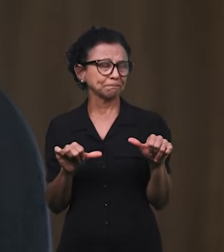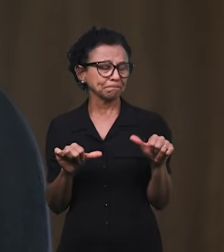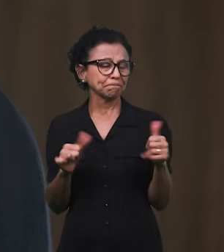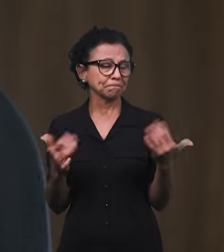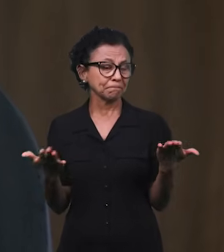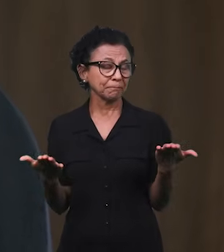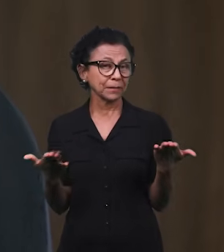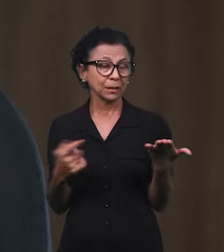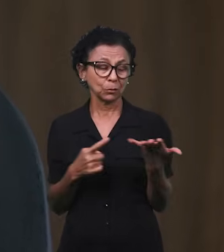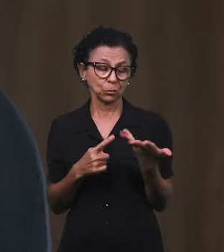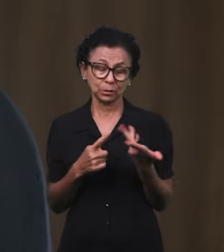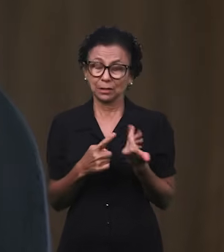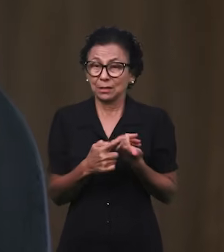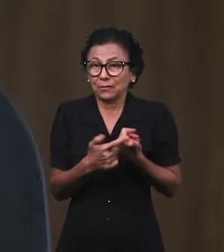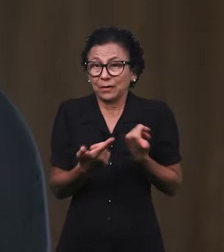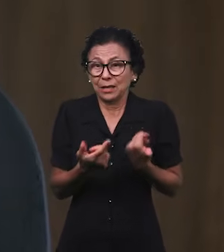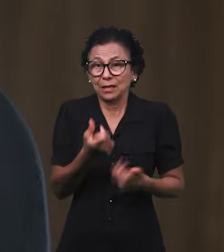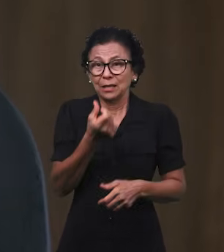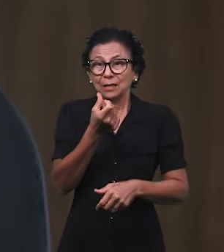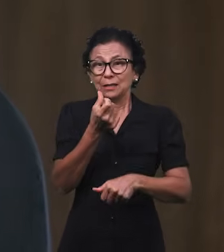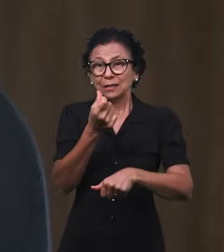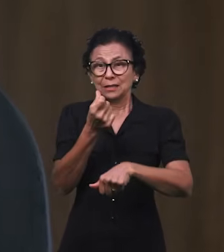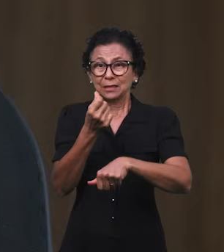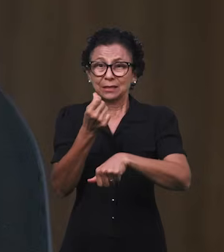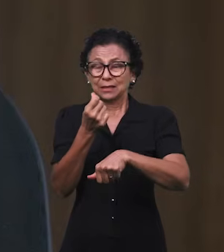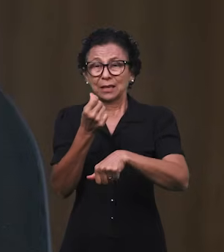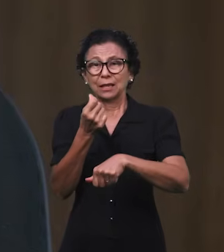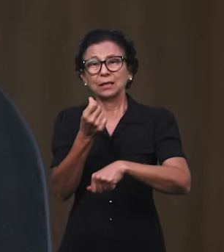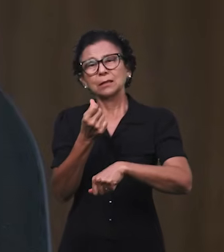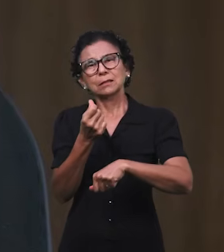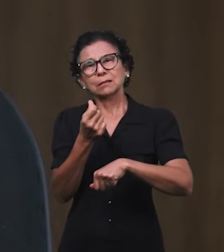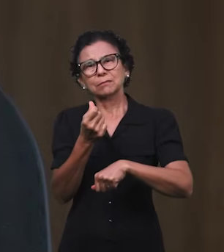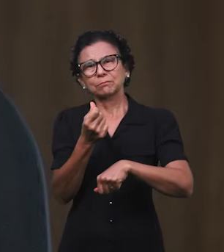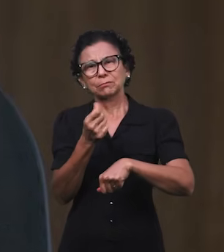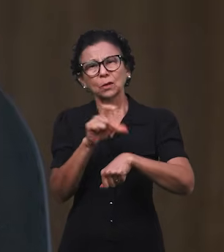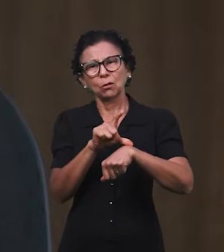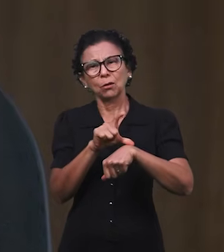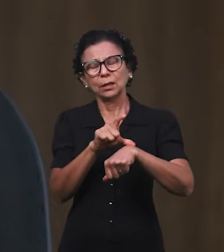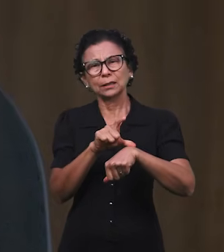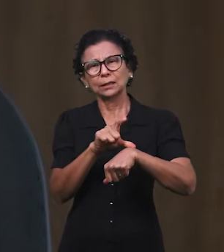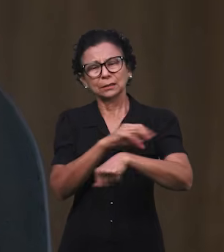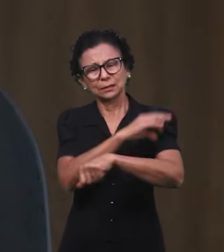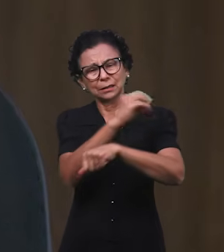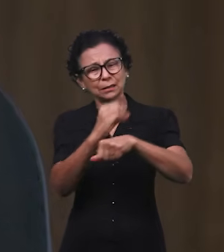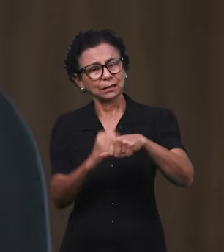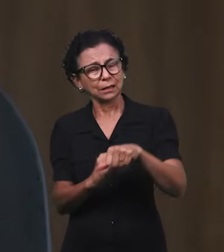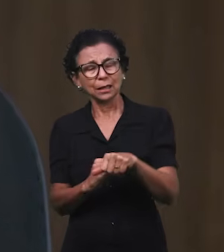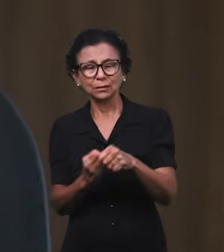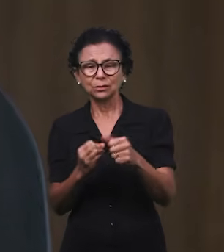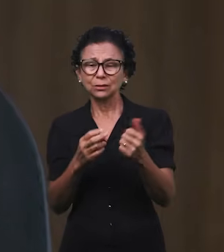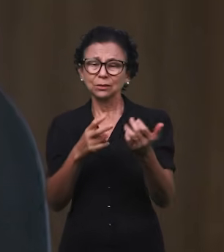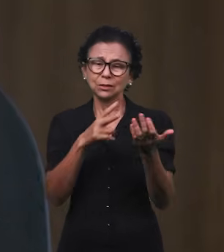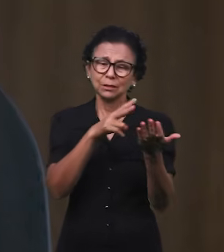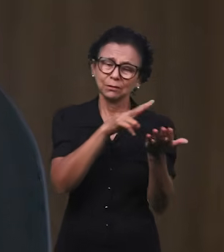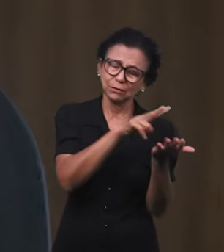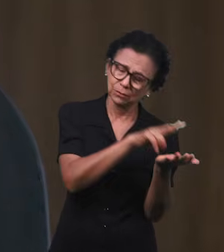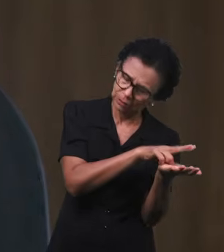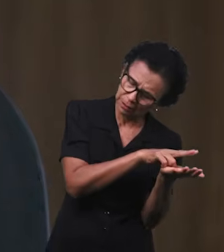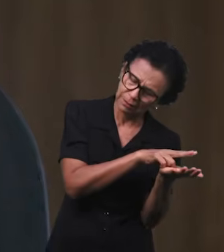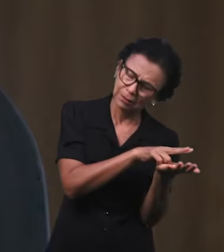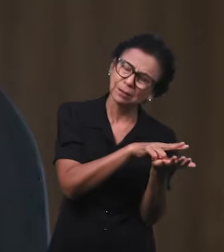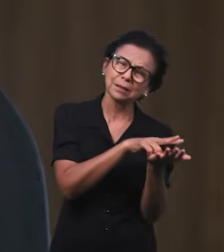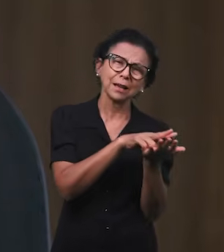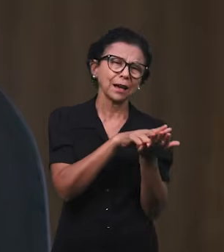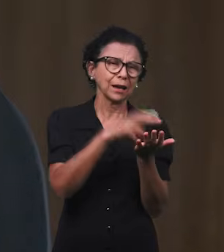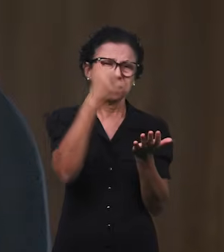muitas vezes, 6 horas da tarde eu já estou deitada, porque esse horário minha energia já foi embora, eu